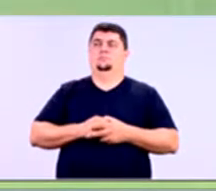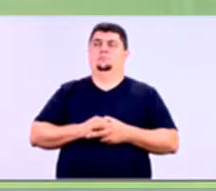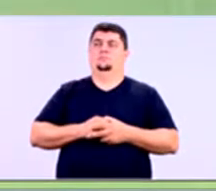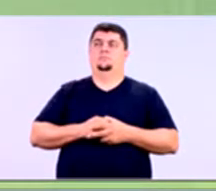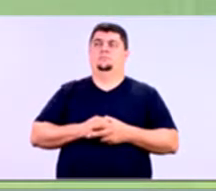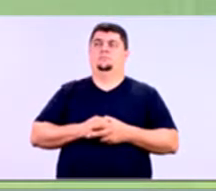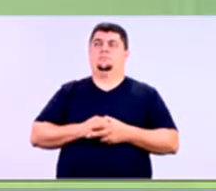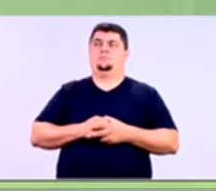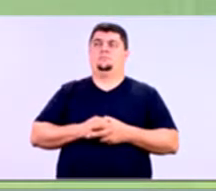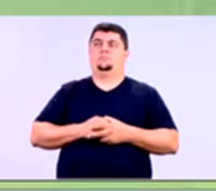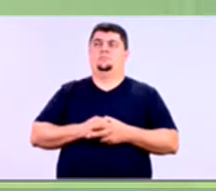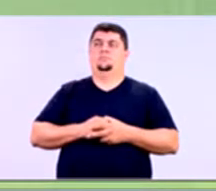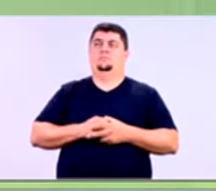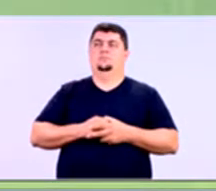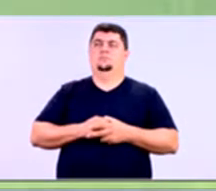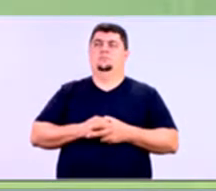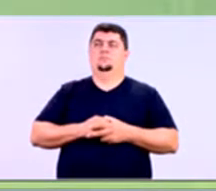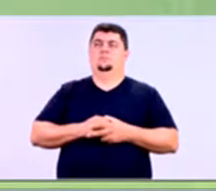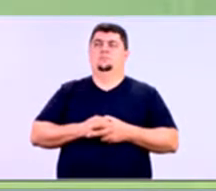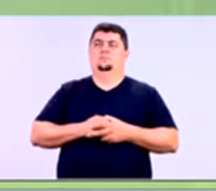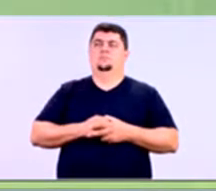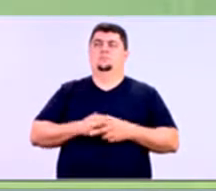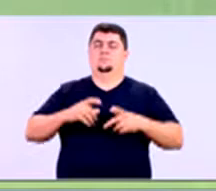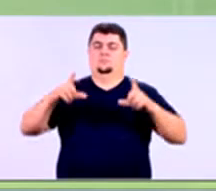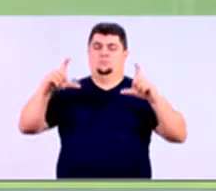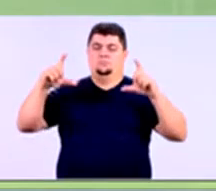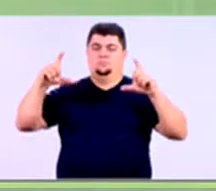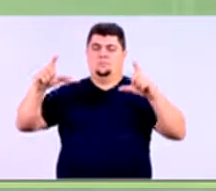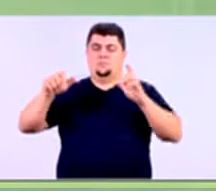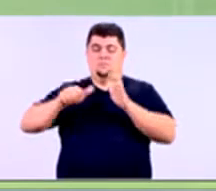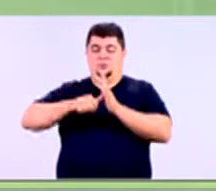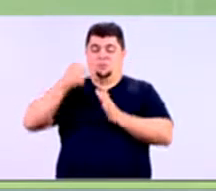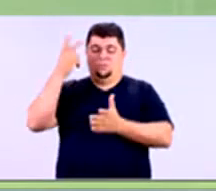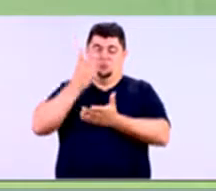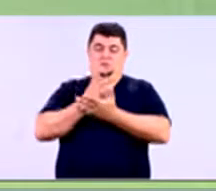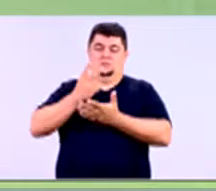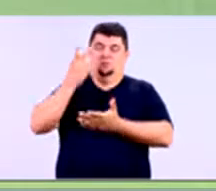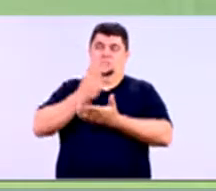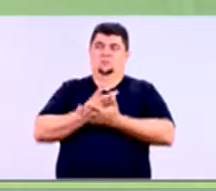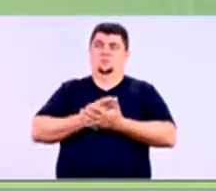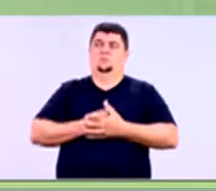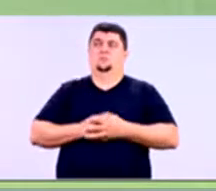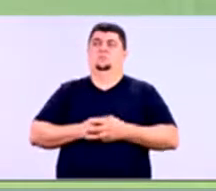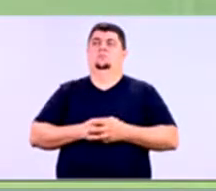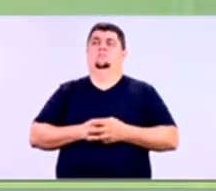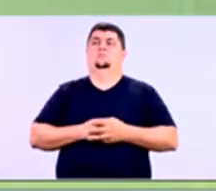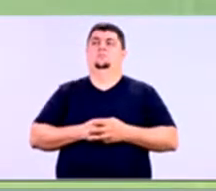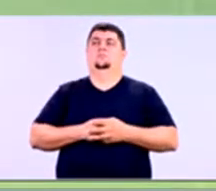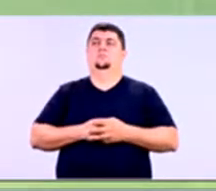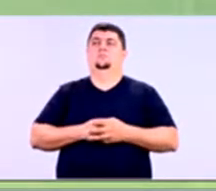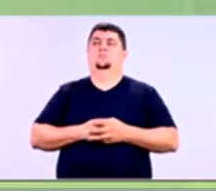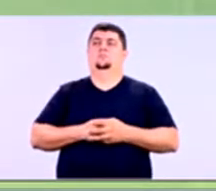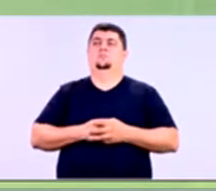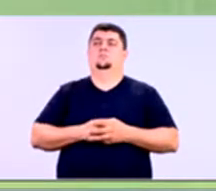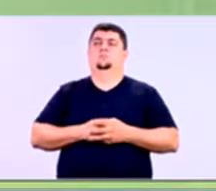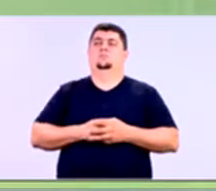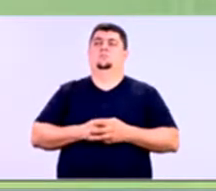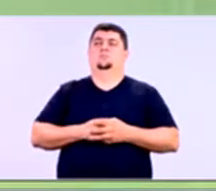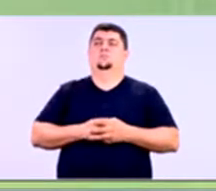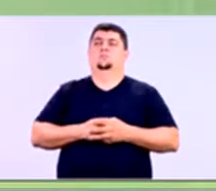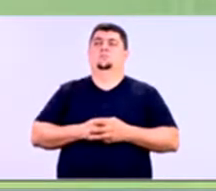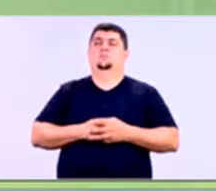Montei a expressão, próximo passo é resolvê-la. Primeiro que está dentro do parênteses, fez a